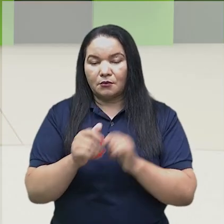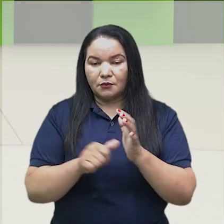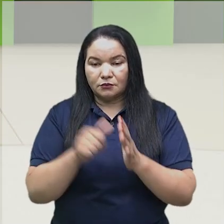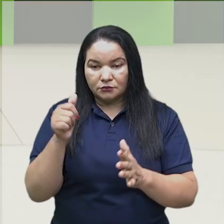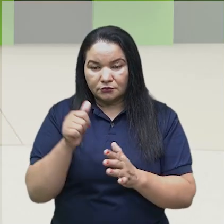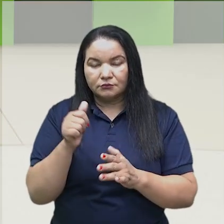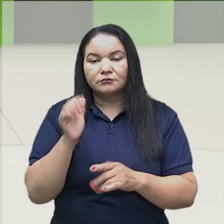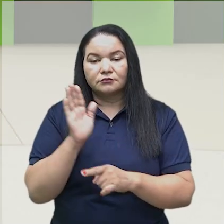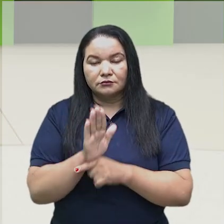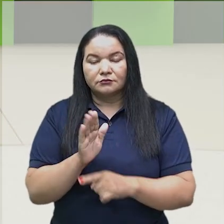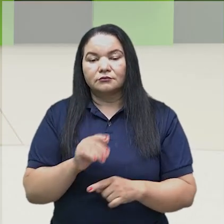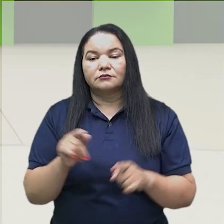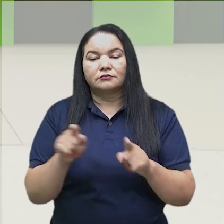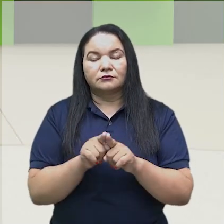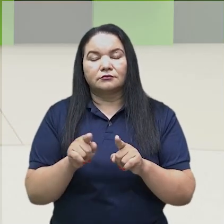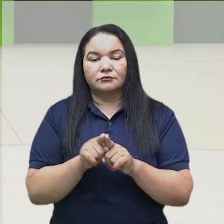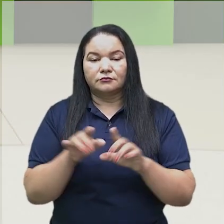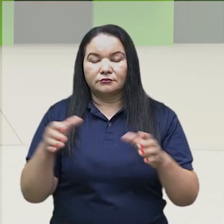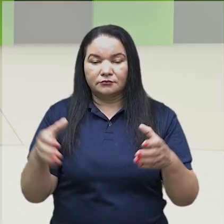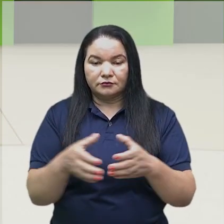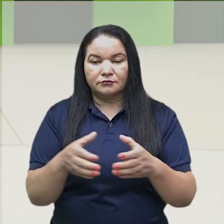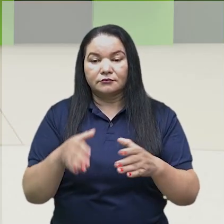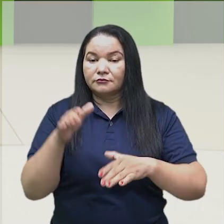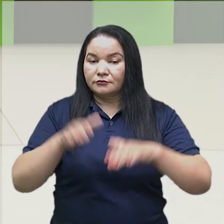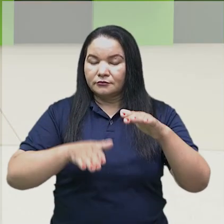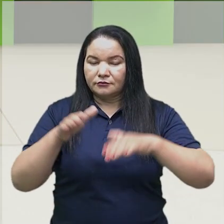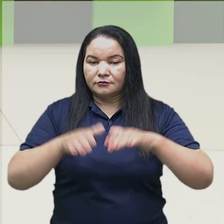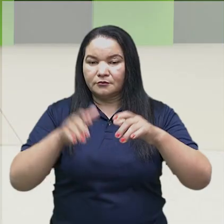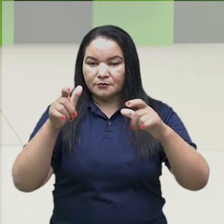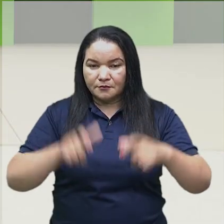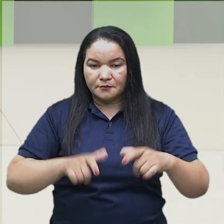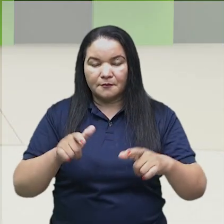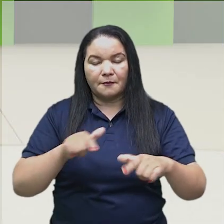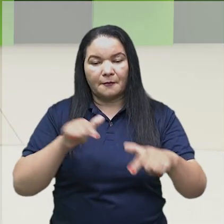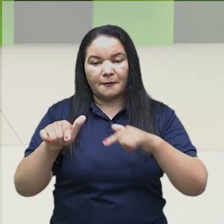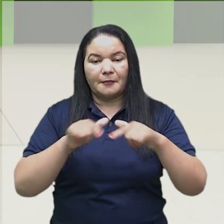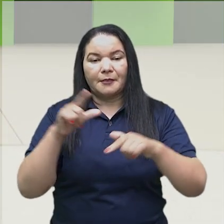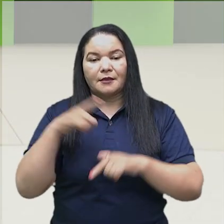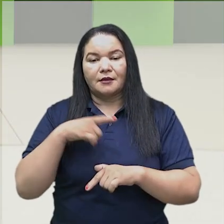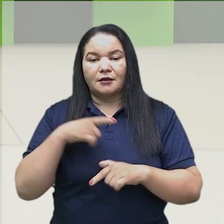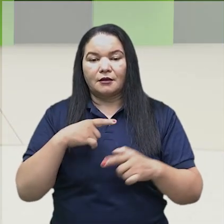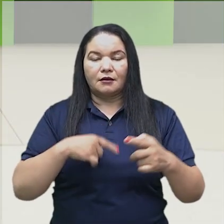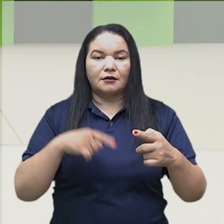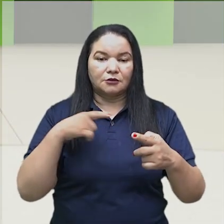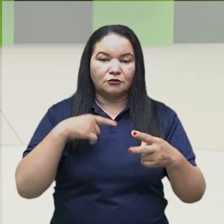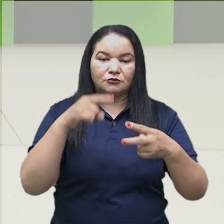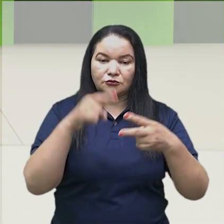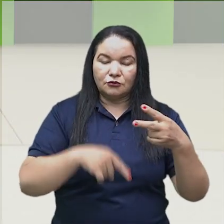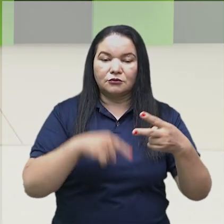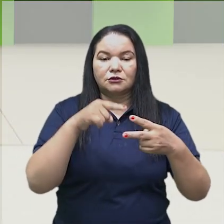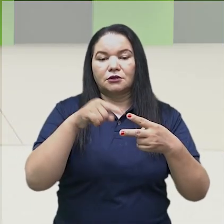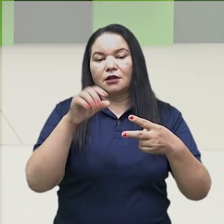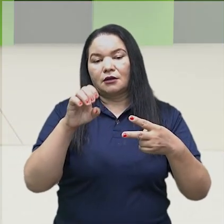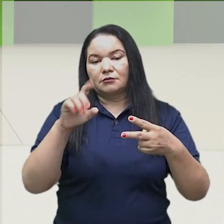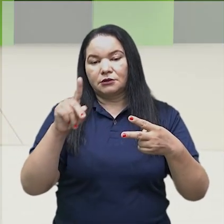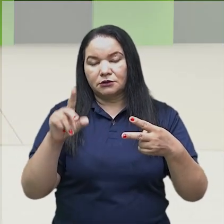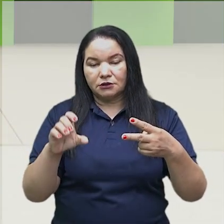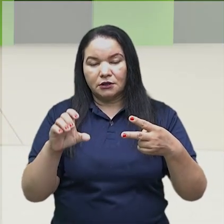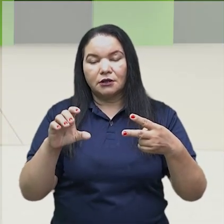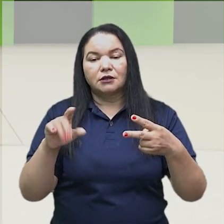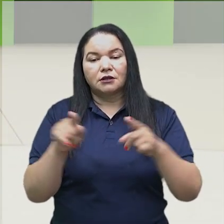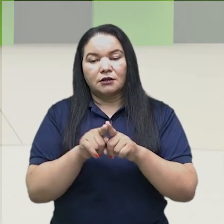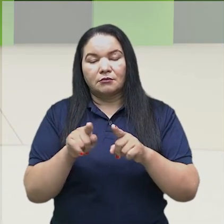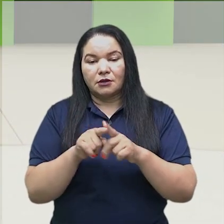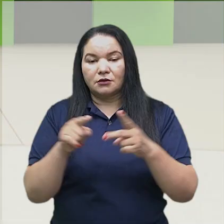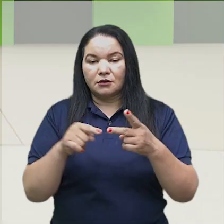EPC coletivo, tá? Então, dependendo do ambiente de trabalho, a gente vai ter EPCs, né, o coletivo, diferentes, tá